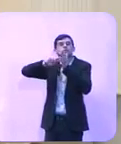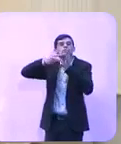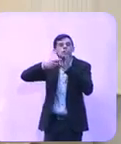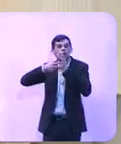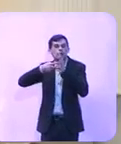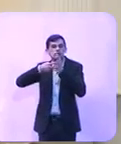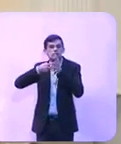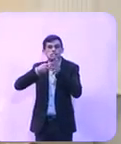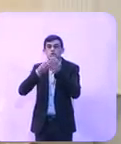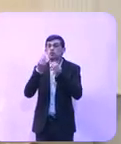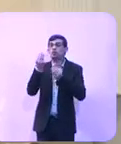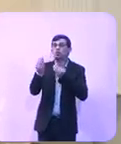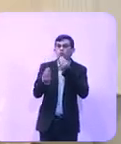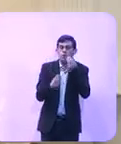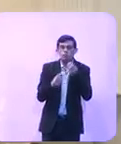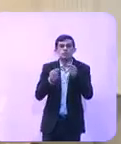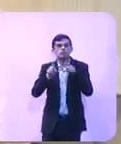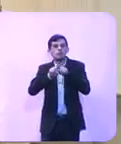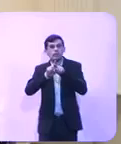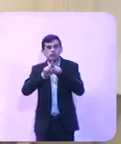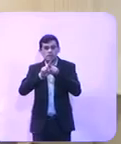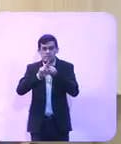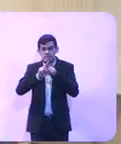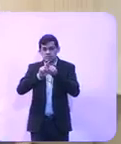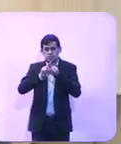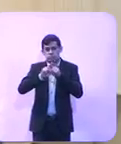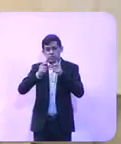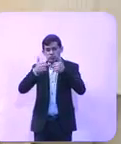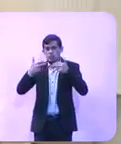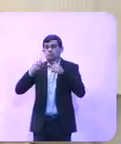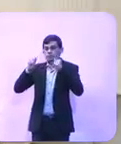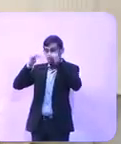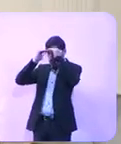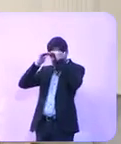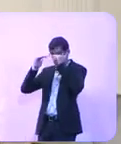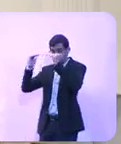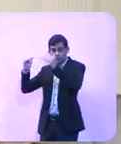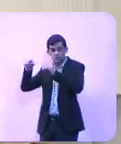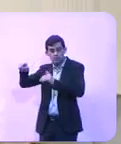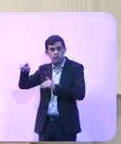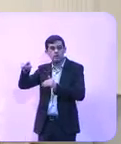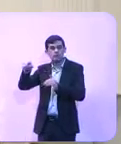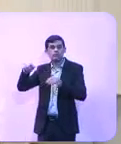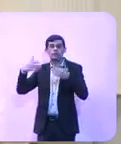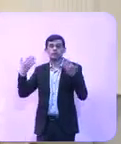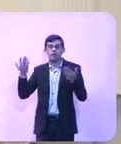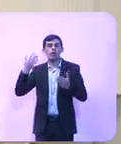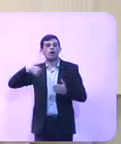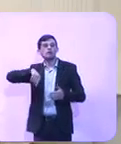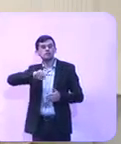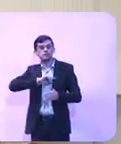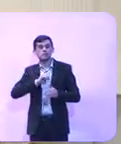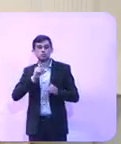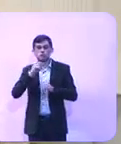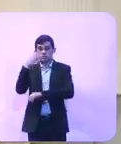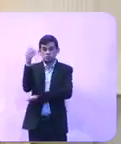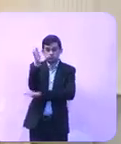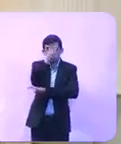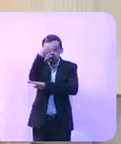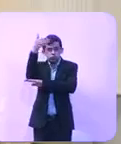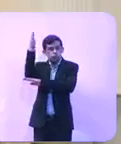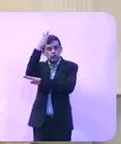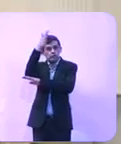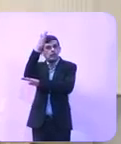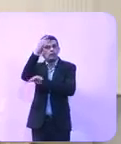de como e de que maneira as ordens deveriam ser seguidas. E então, quando a gente está flamulando as bandeiras